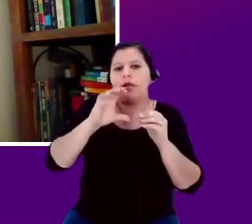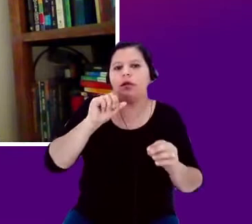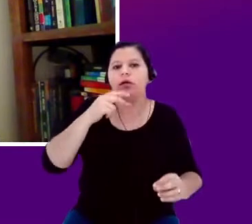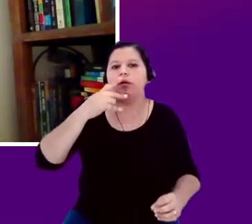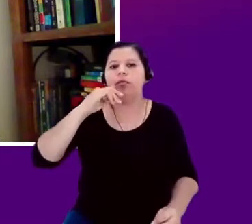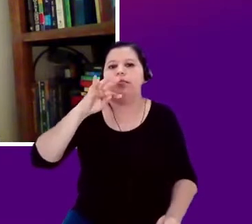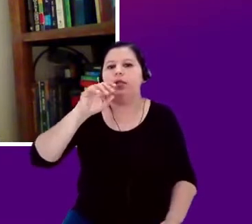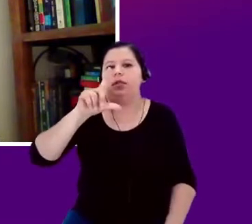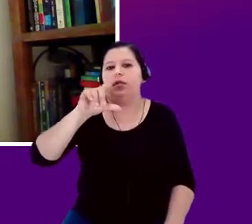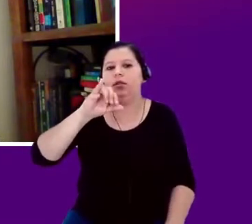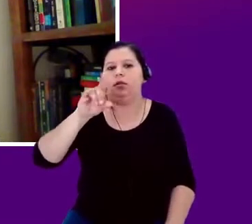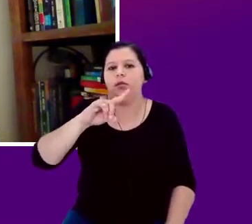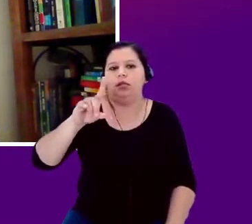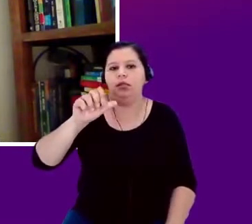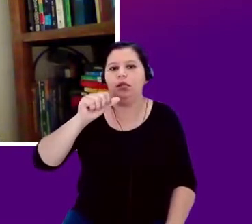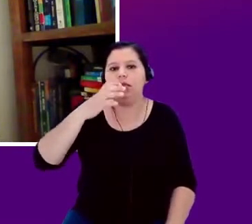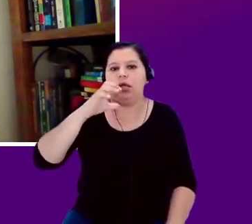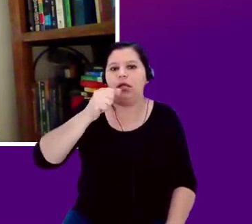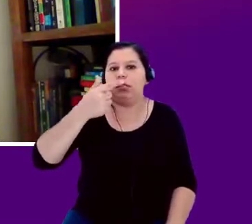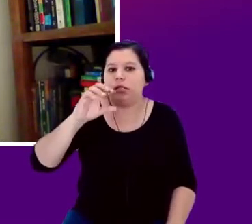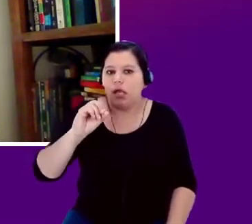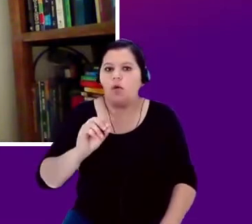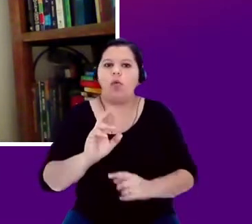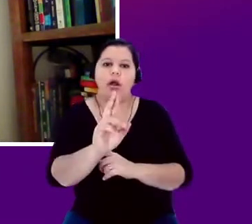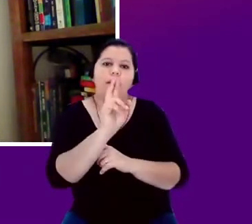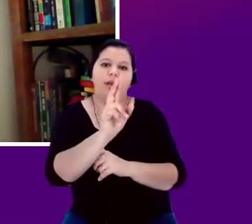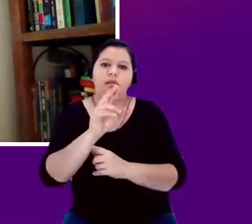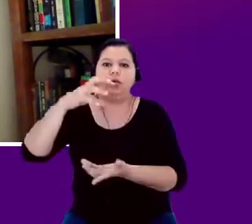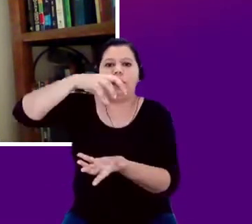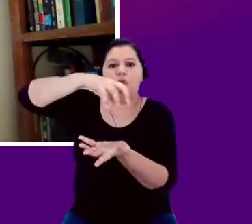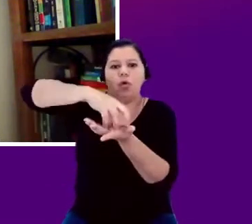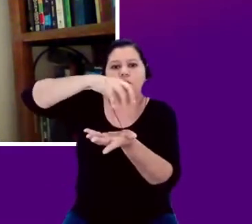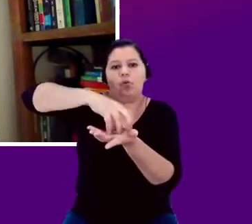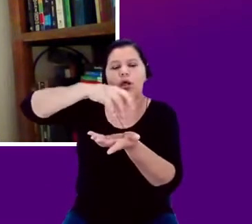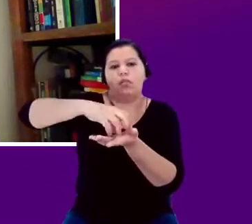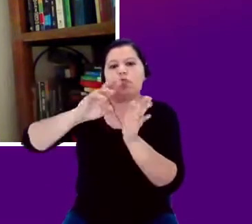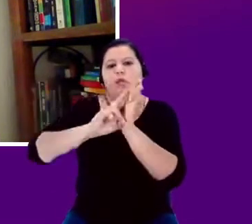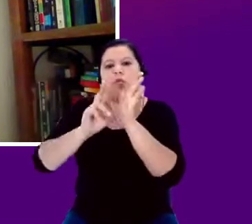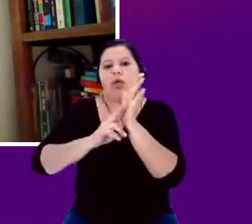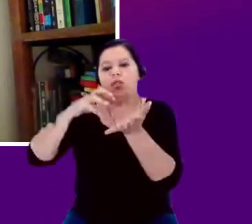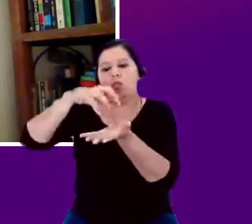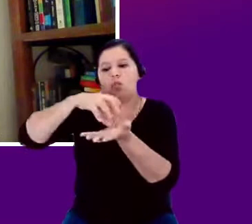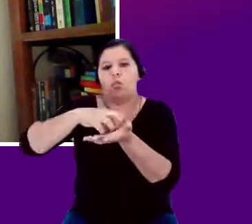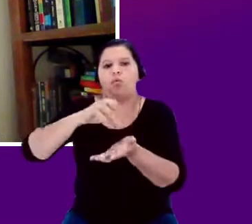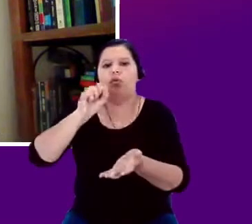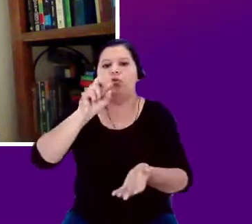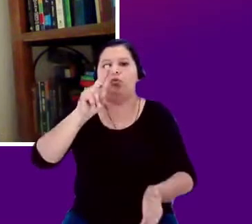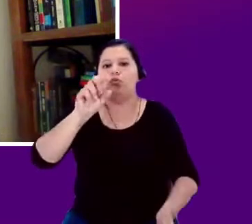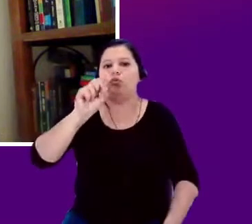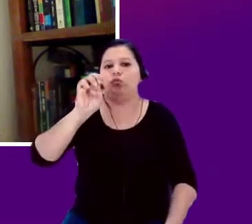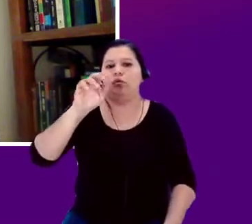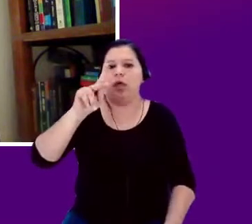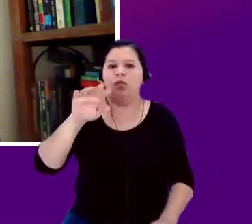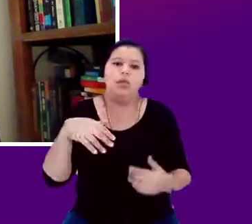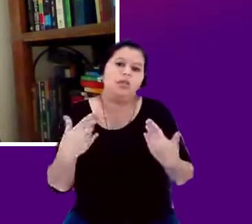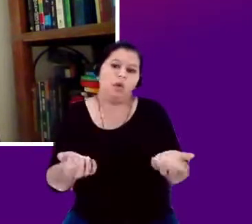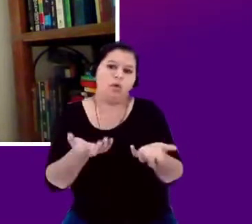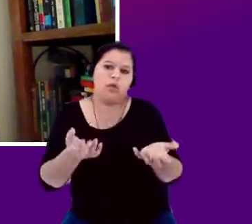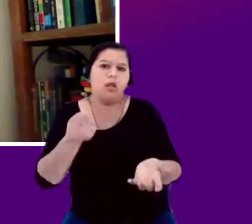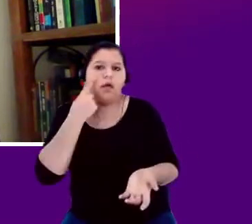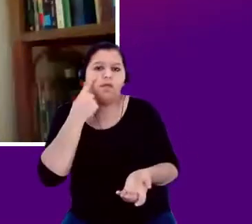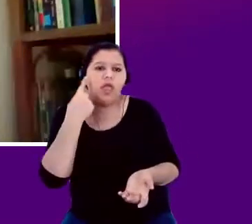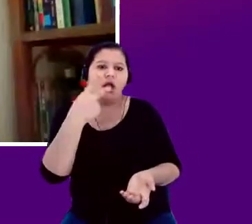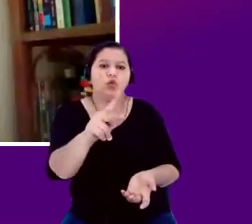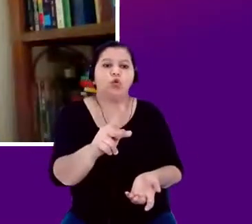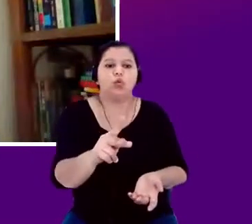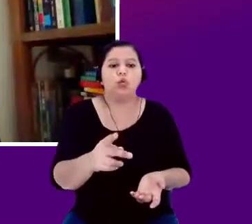capitalização, a gente está representado, né, pelo regulador SUSEP. Então, seria também um pouco de ver a tua percepção, né, olhando